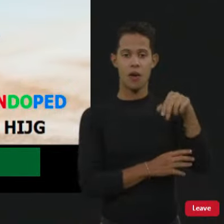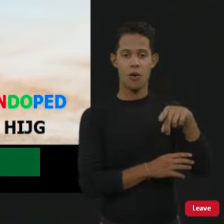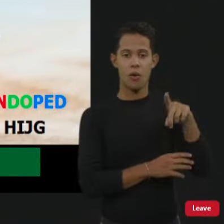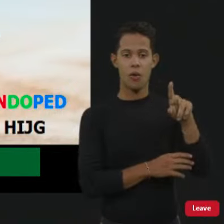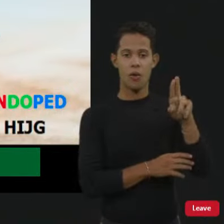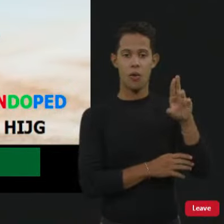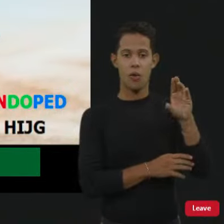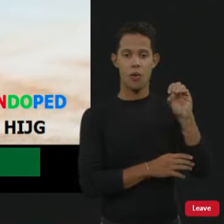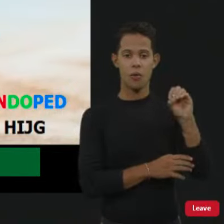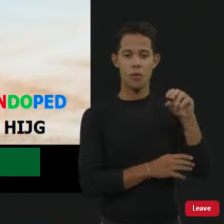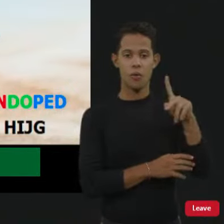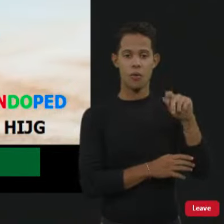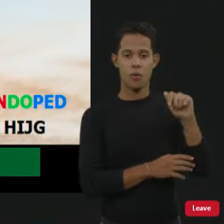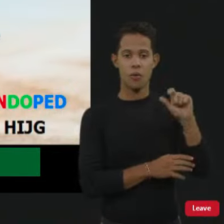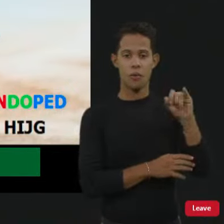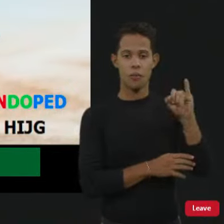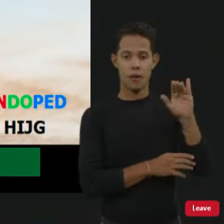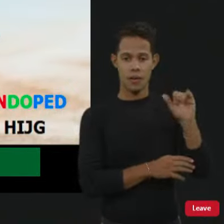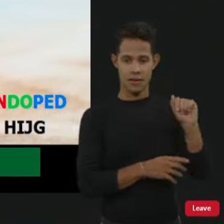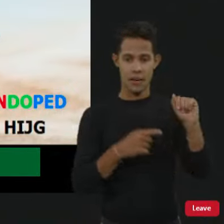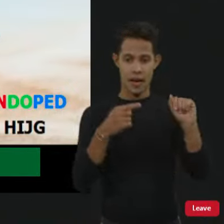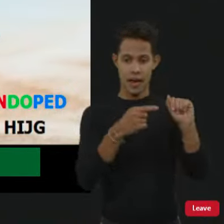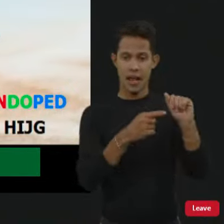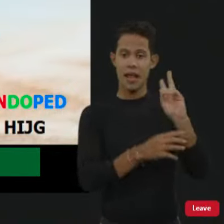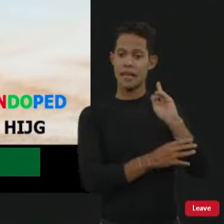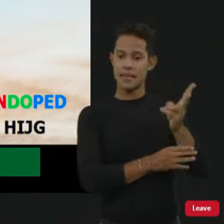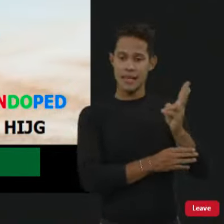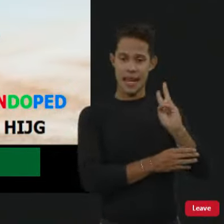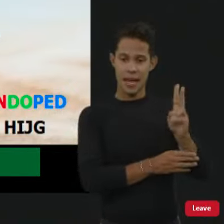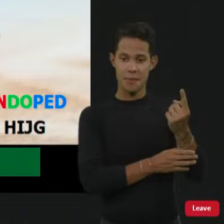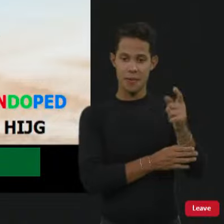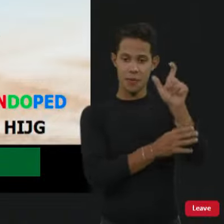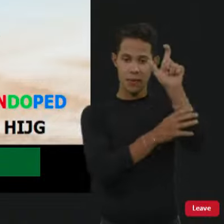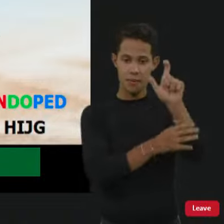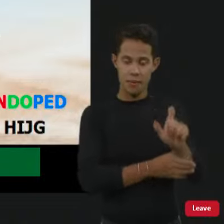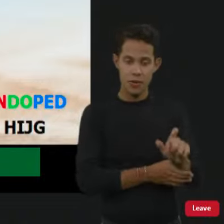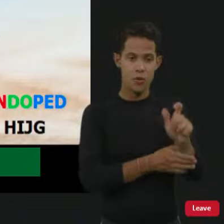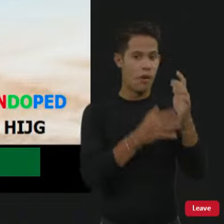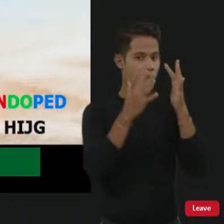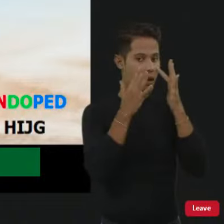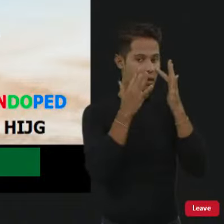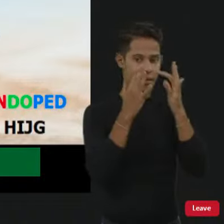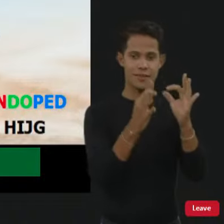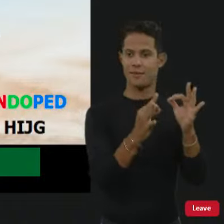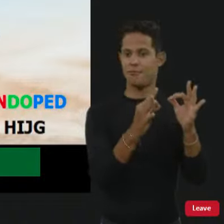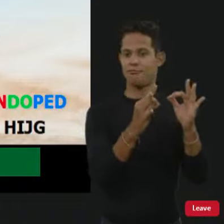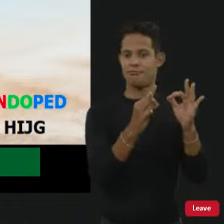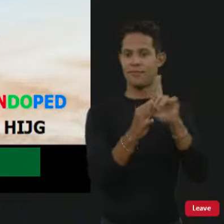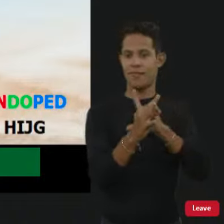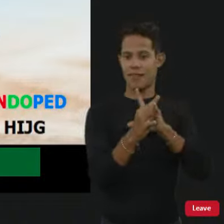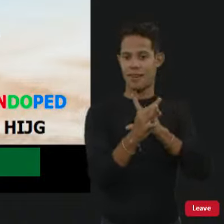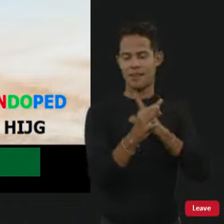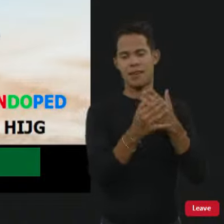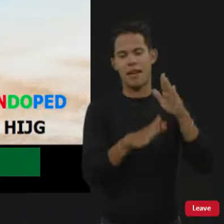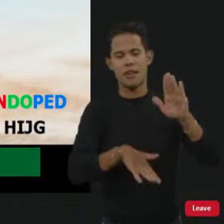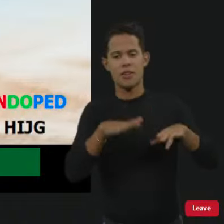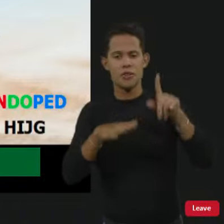um paciente que vai chamar a atenção por várias dificuldades. Dificuldade de se